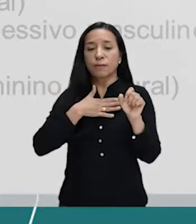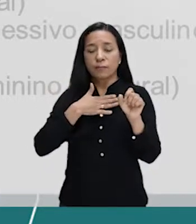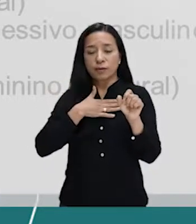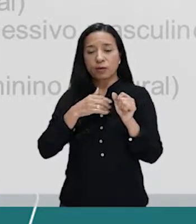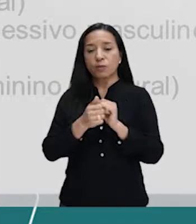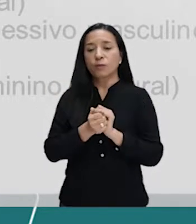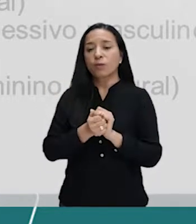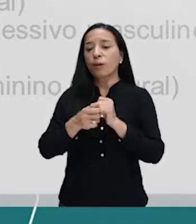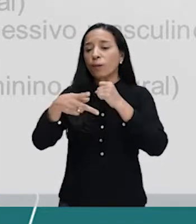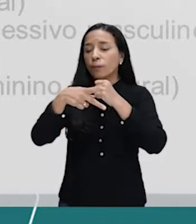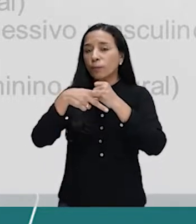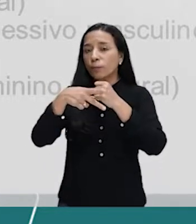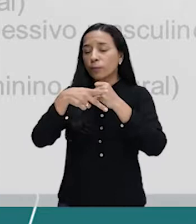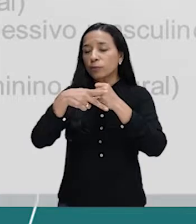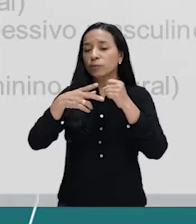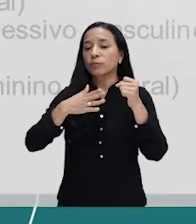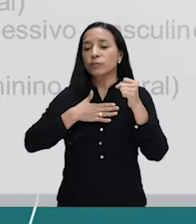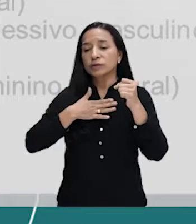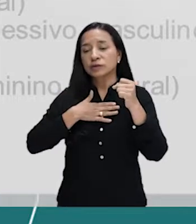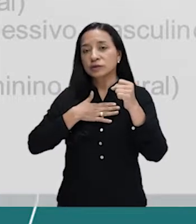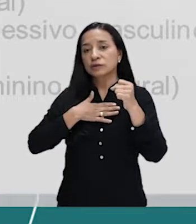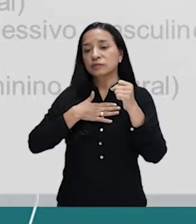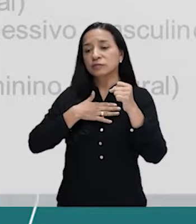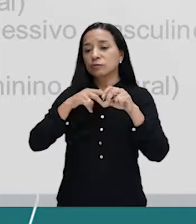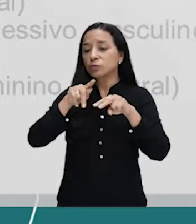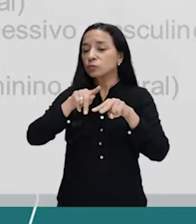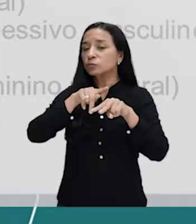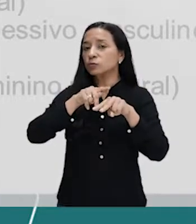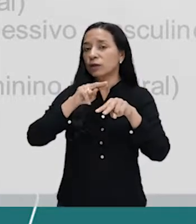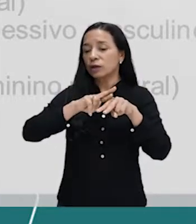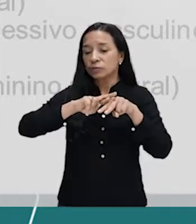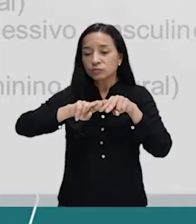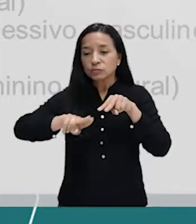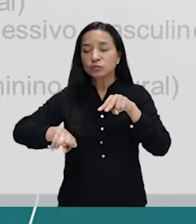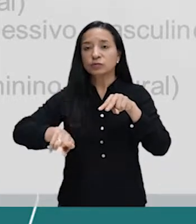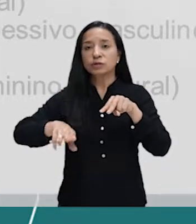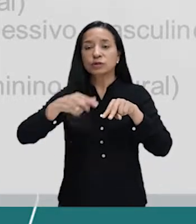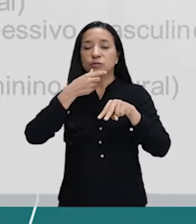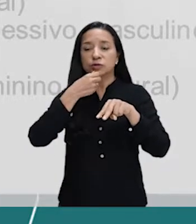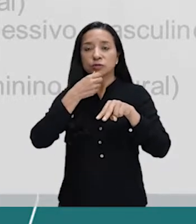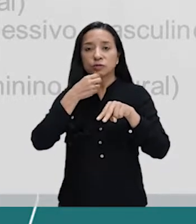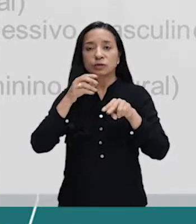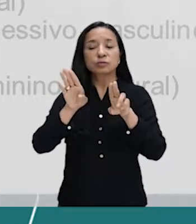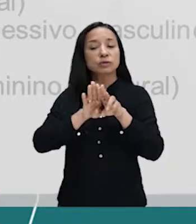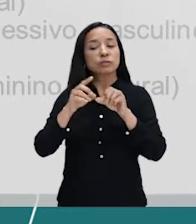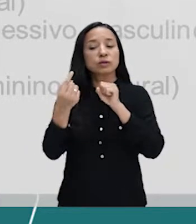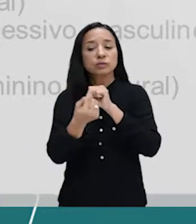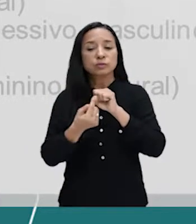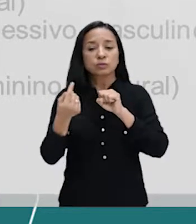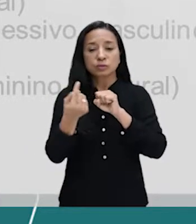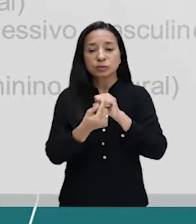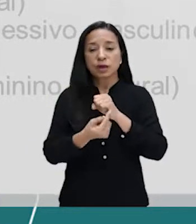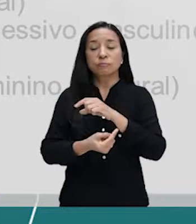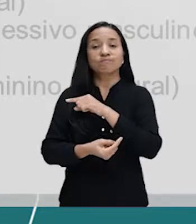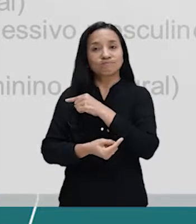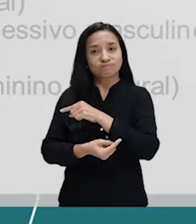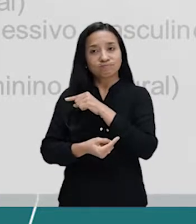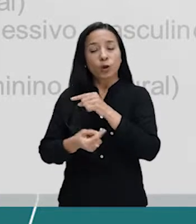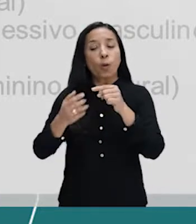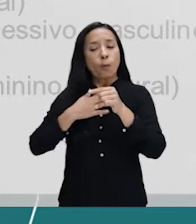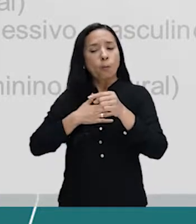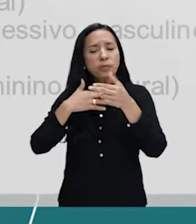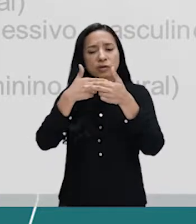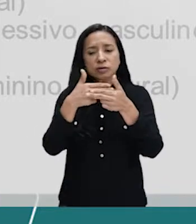possessivo está no masculino e também no singular. Essas são minhas coisas. Pronome